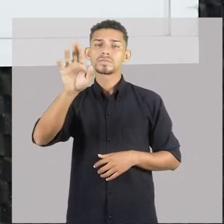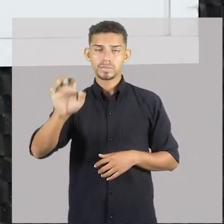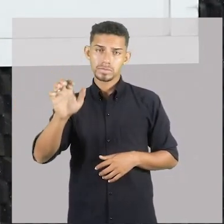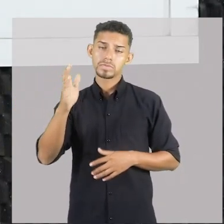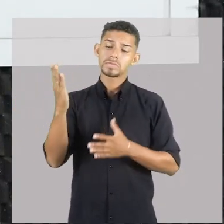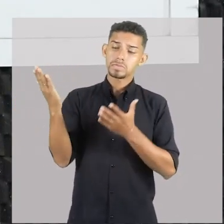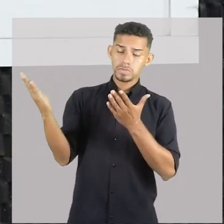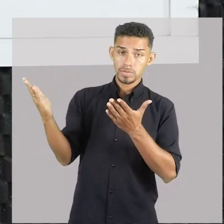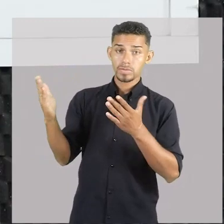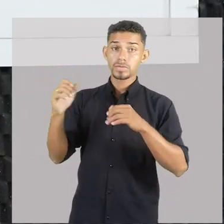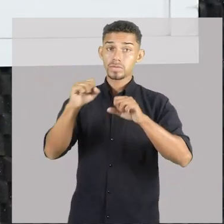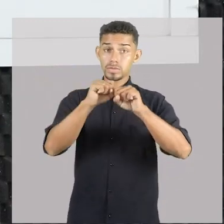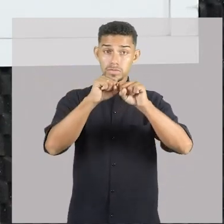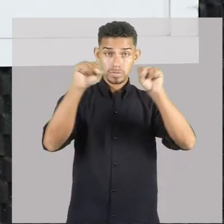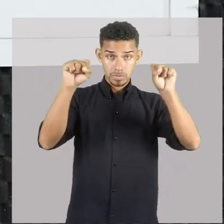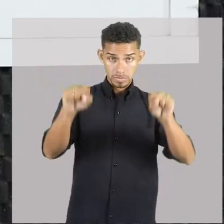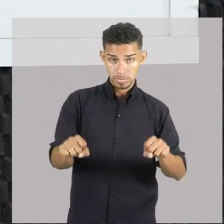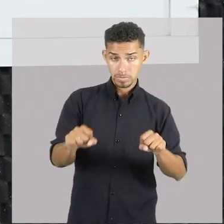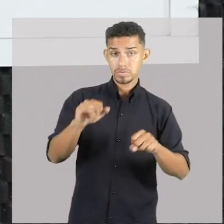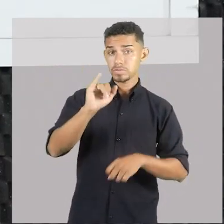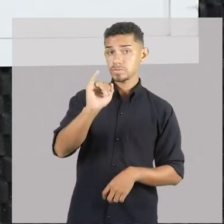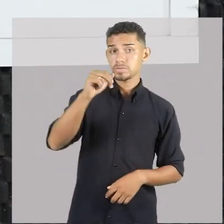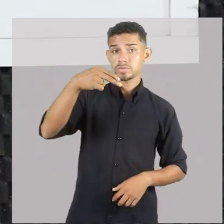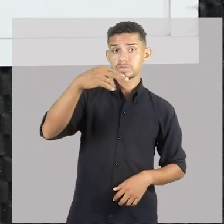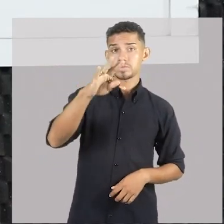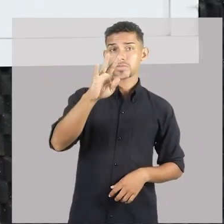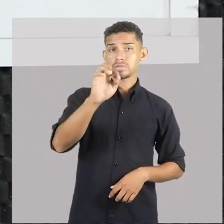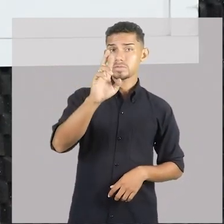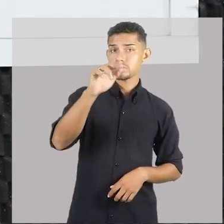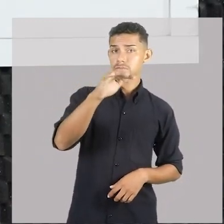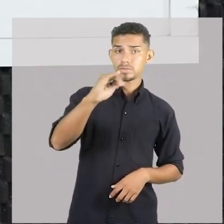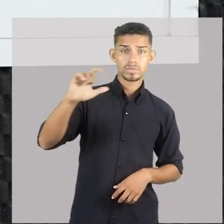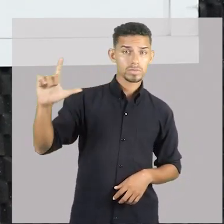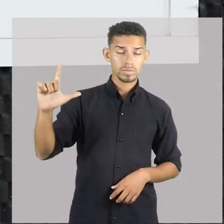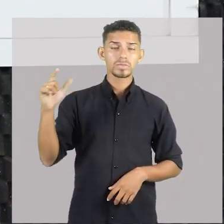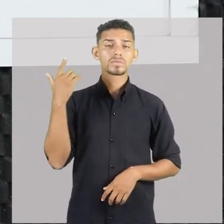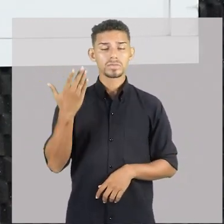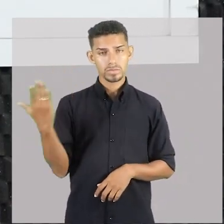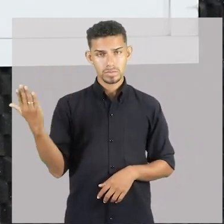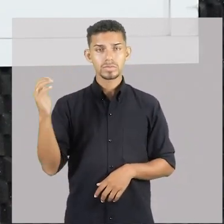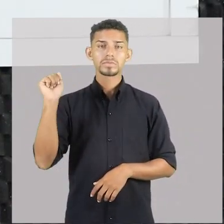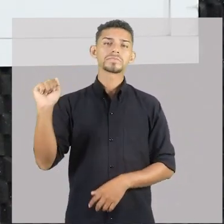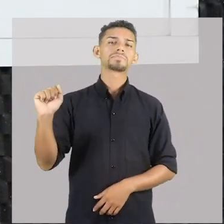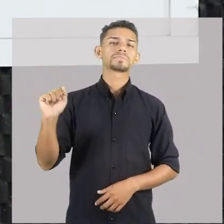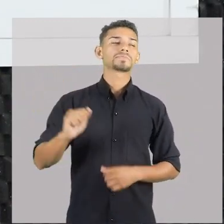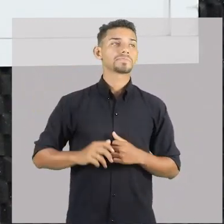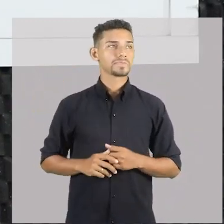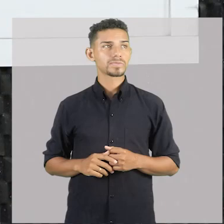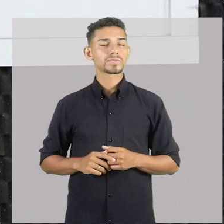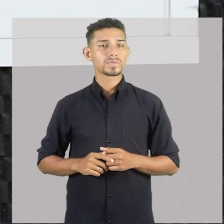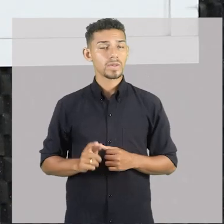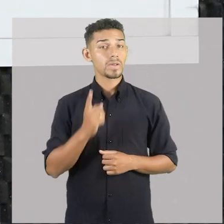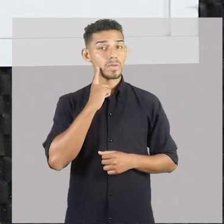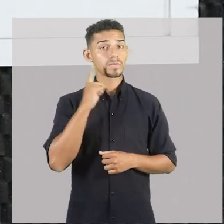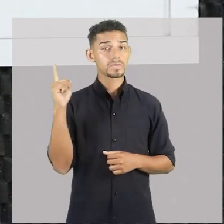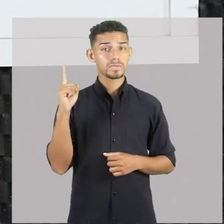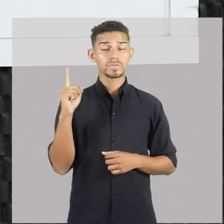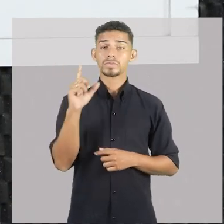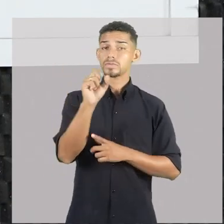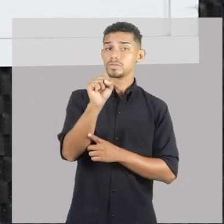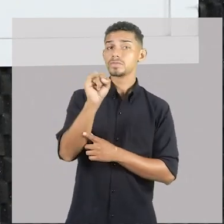Então, no sistema internacional, a unidade de medida é ampere. Beleza, então, ó, aqui está no sistema